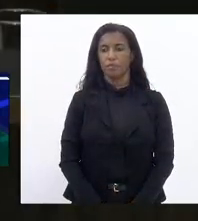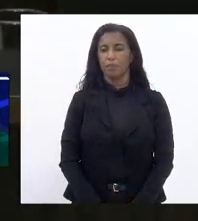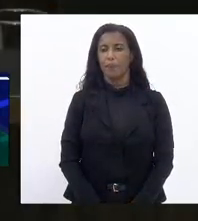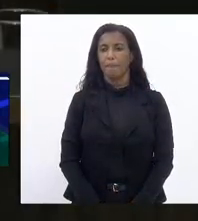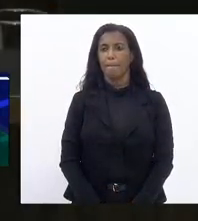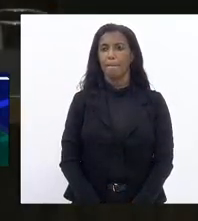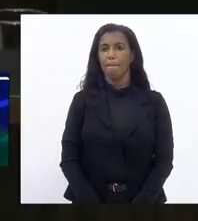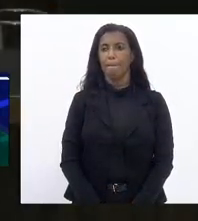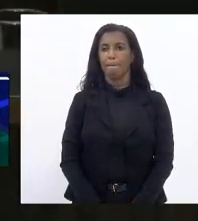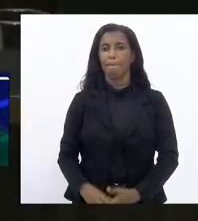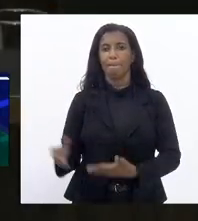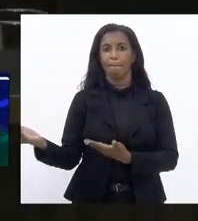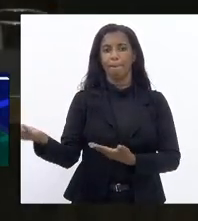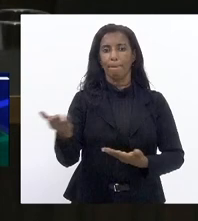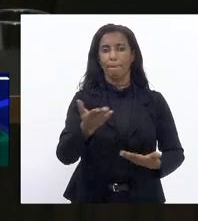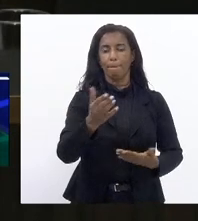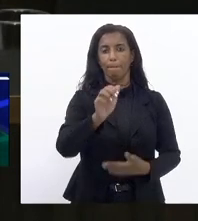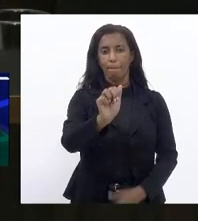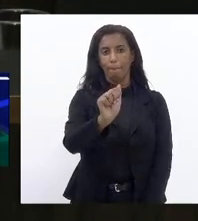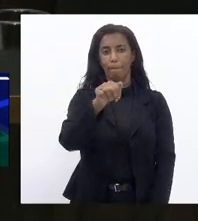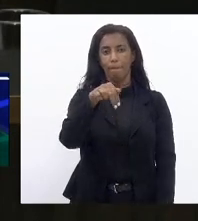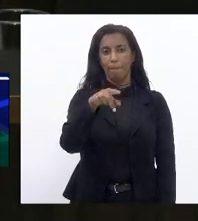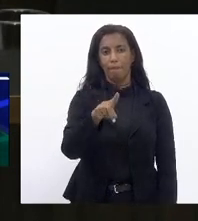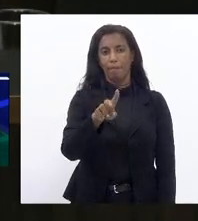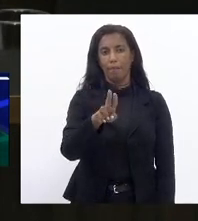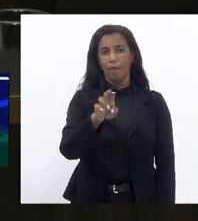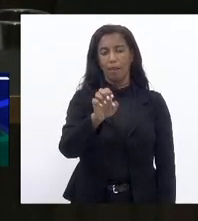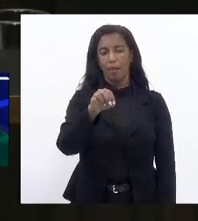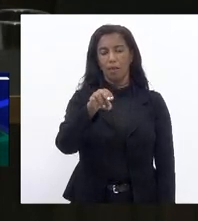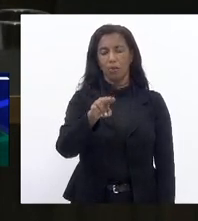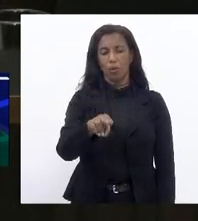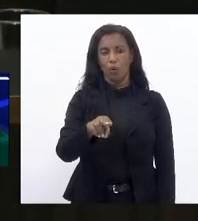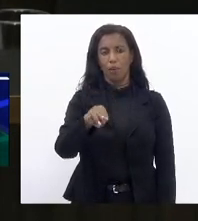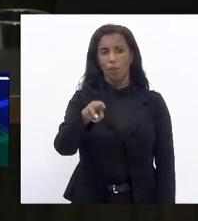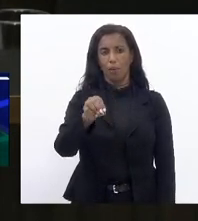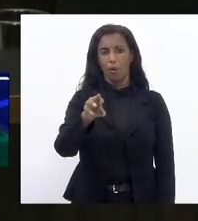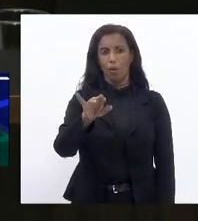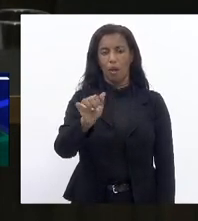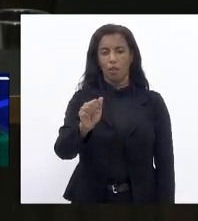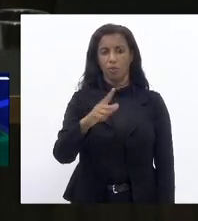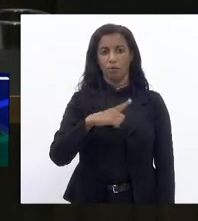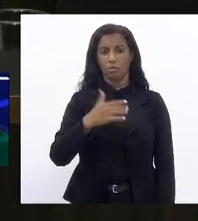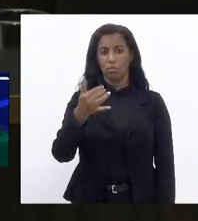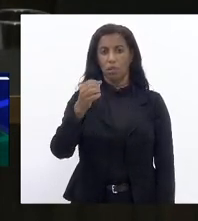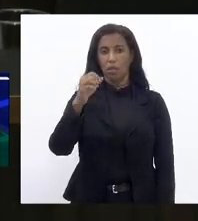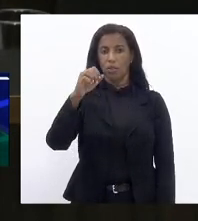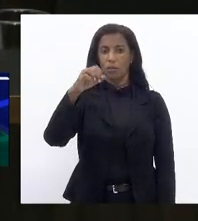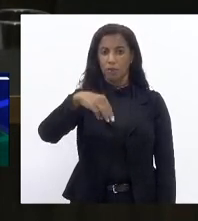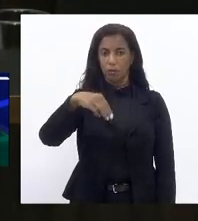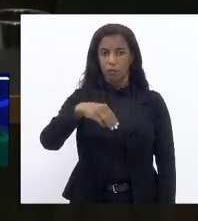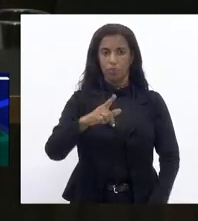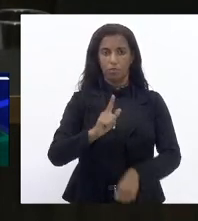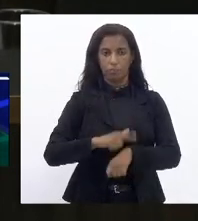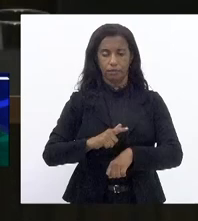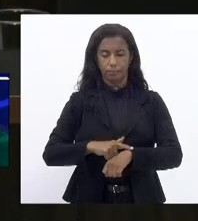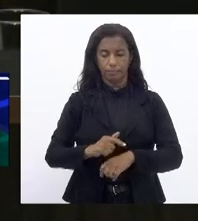Próximo orador inscrito é o nobre deputado Anderson Moraes. Vossa Excelência dispõe de 10 minutos no tempo